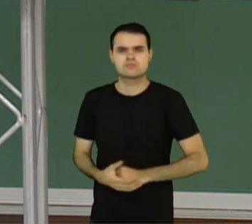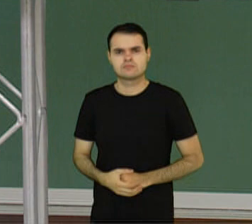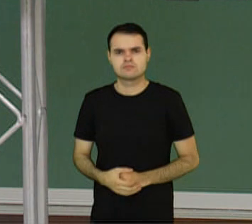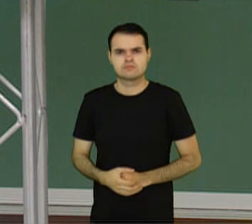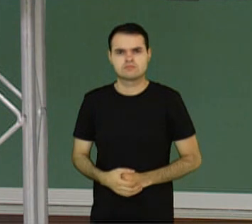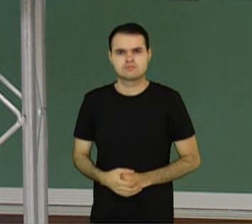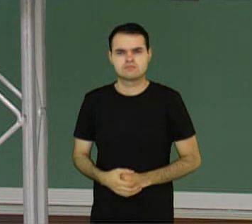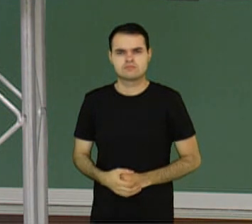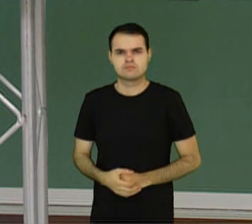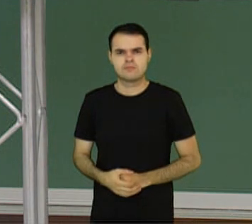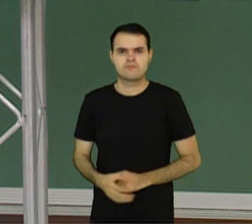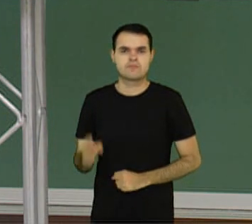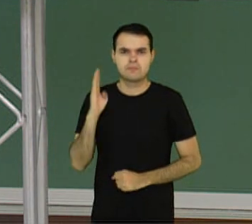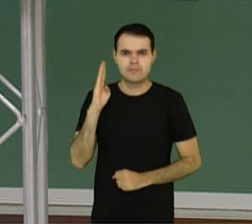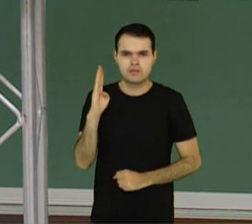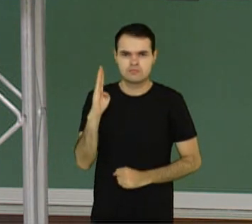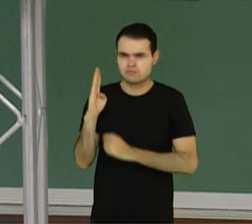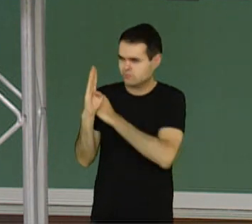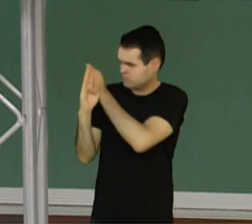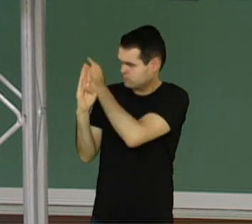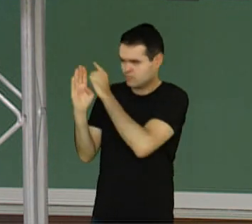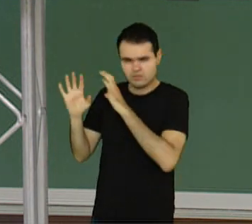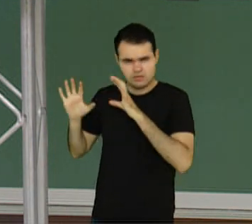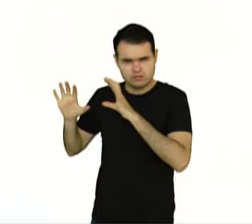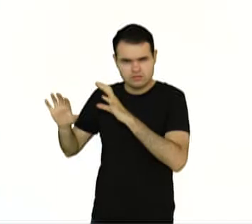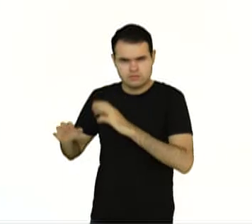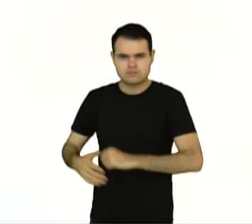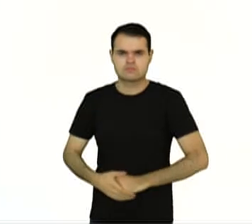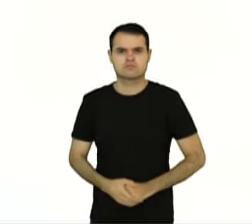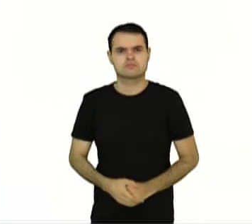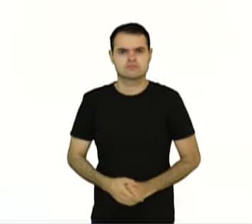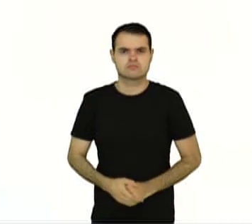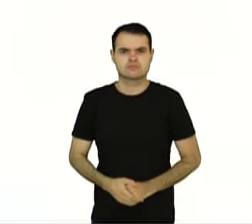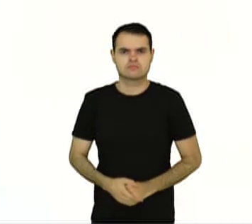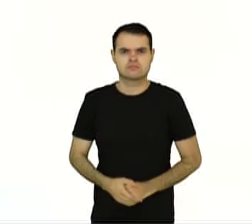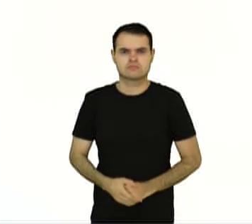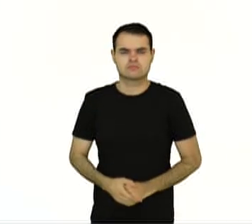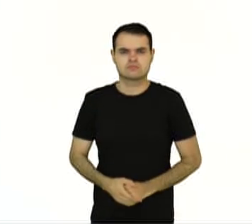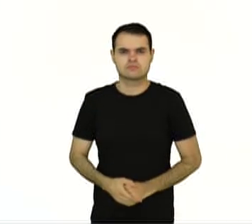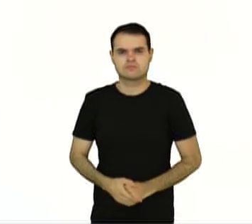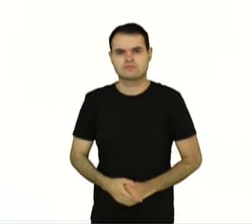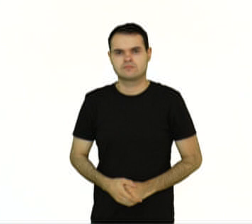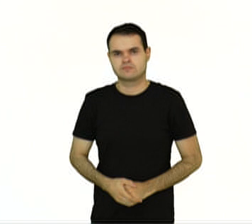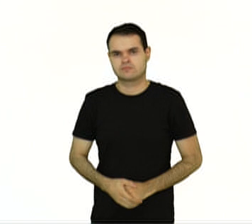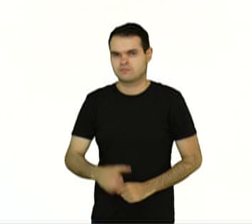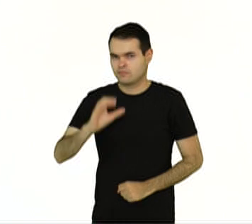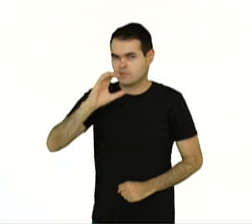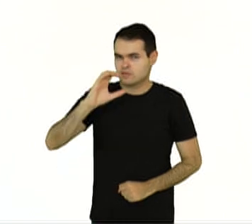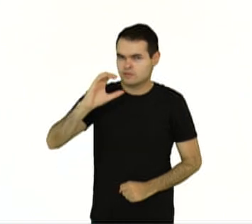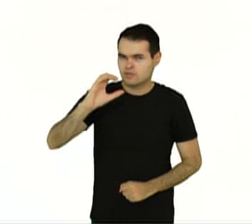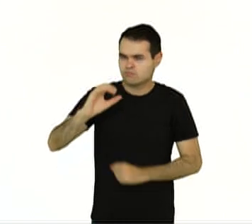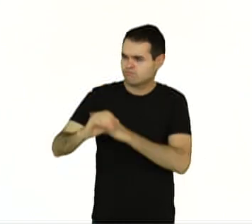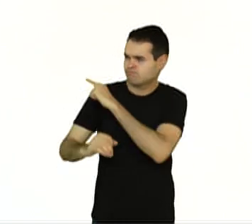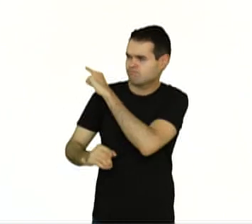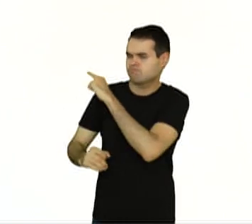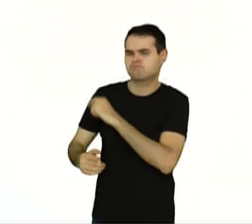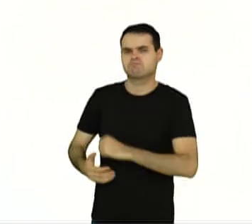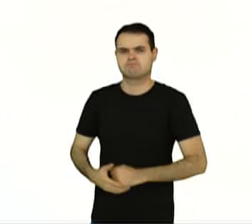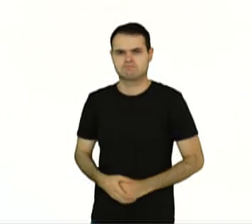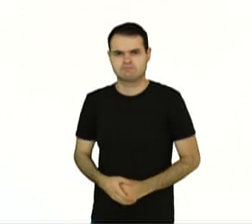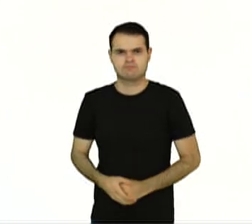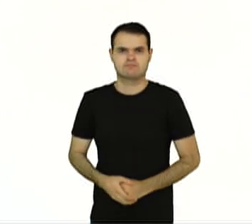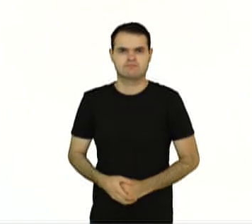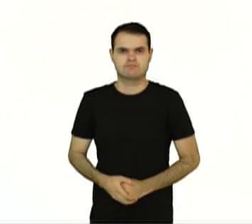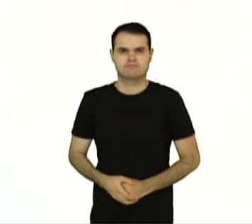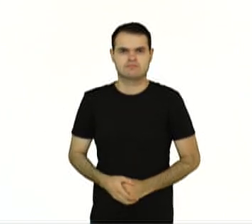para cima? Na letra B, 2 quadradinhos para baixo e 1 para cima? Na letra C, 2 quadradinhos para